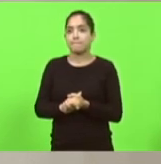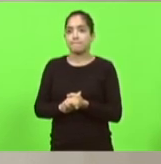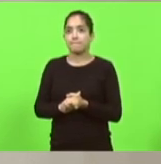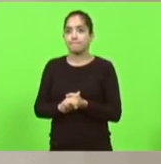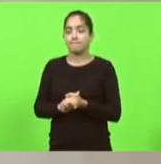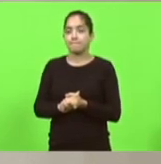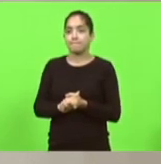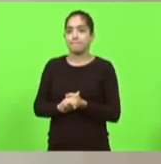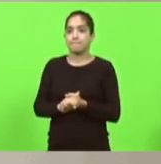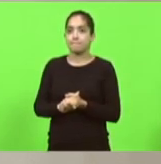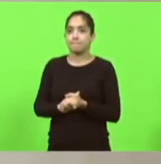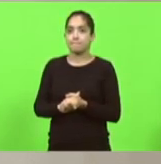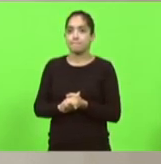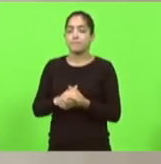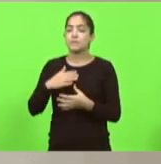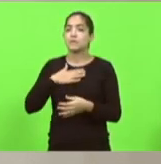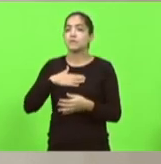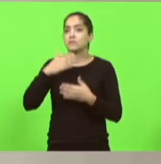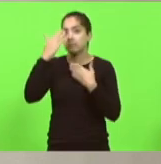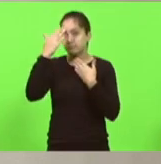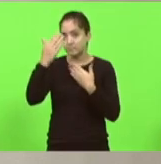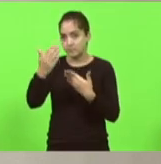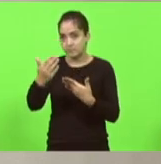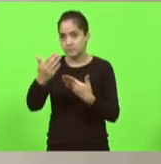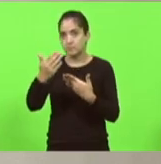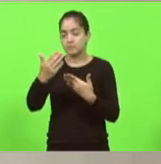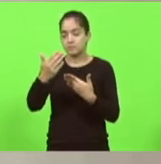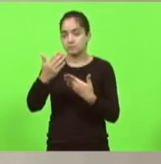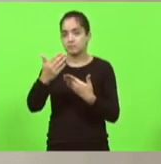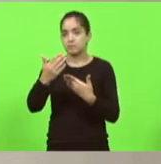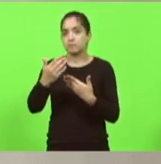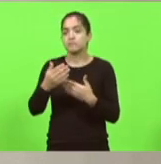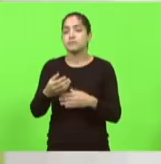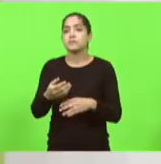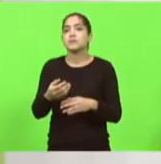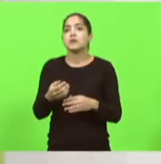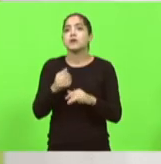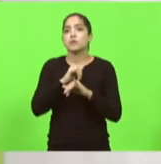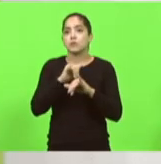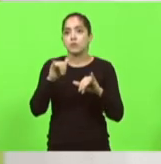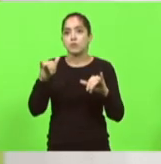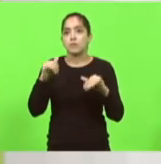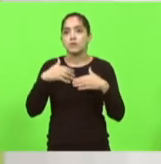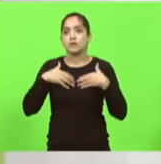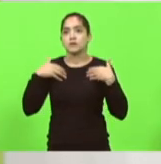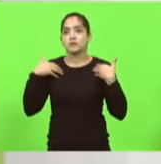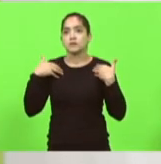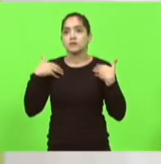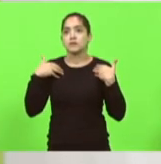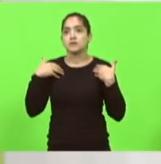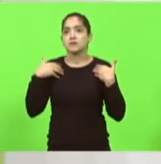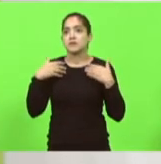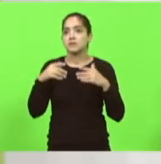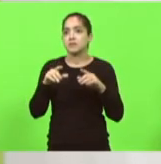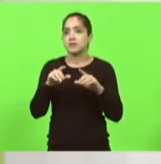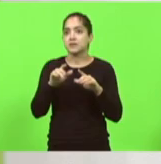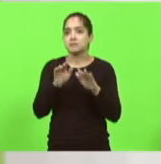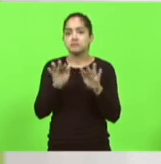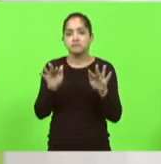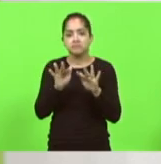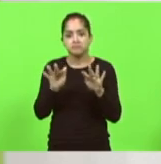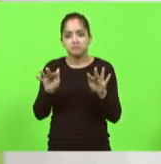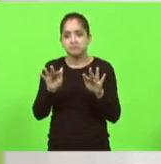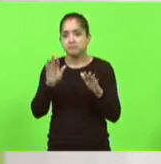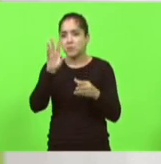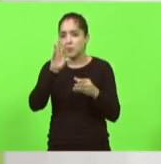Eu gostaria de agradecer muito, sensibilizado, essa homenagem. Eu sempre fui muito breve nas minhas palavras, foi sempre muito sintético, até para